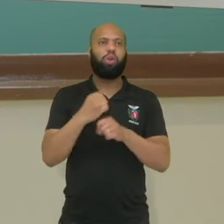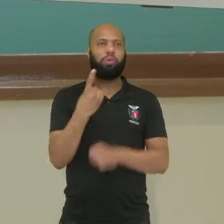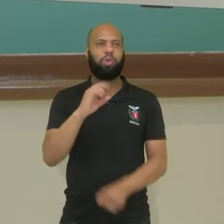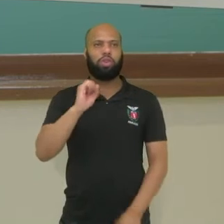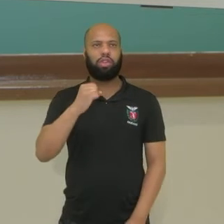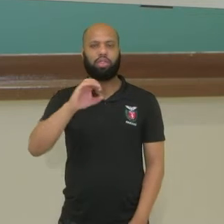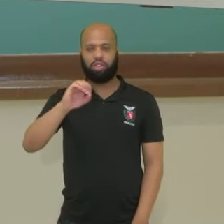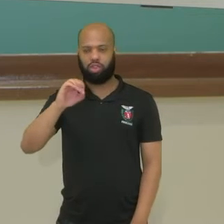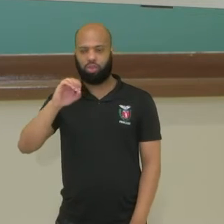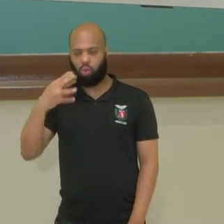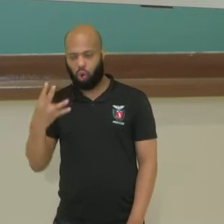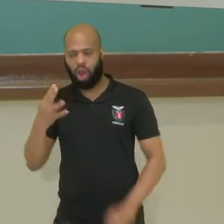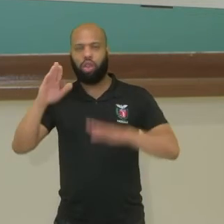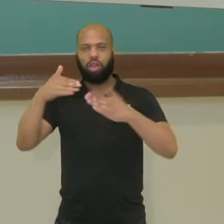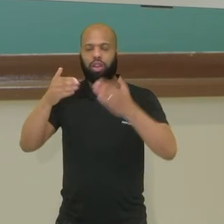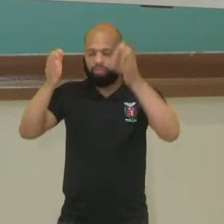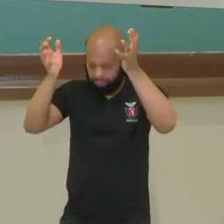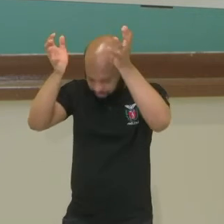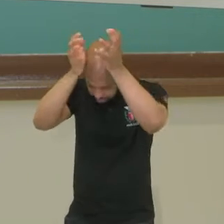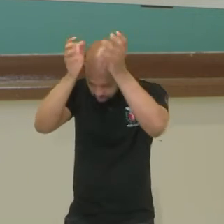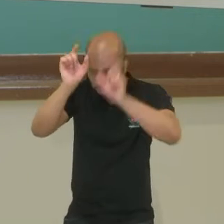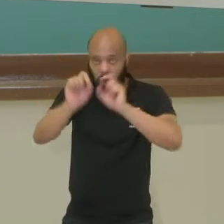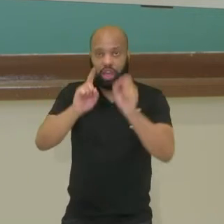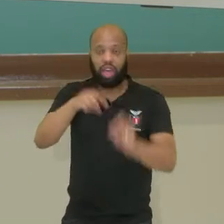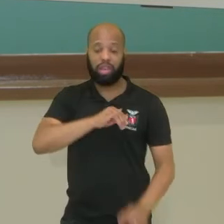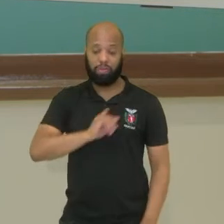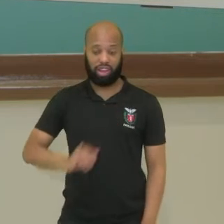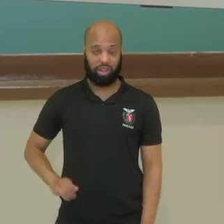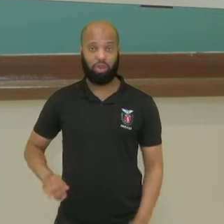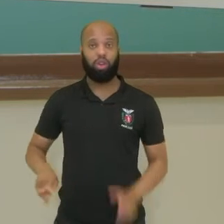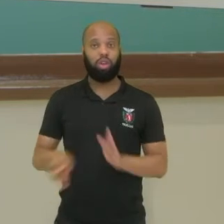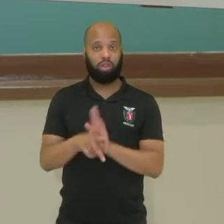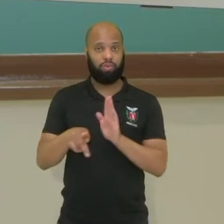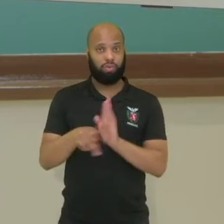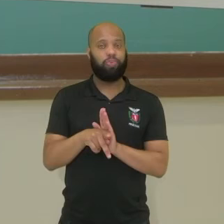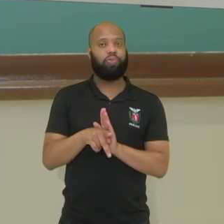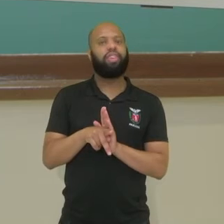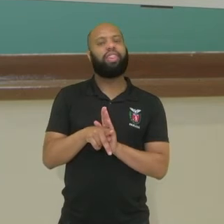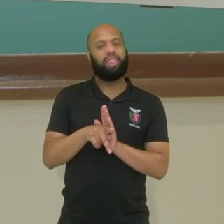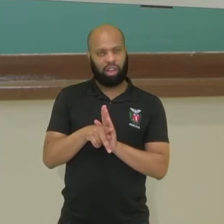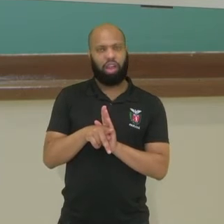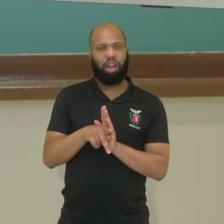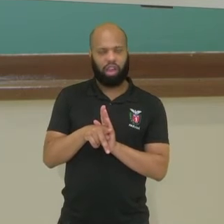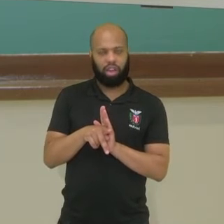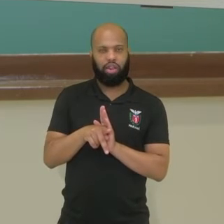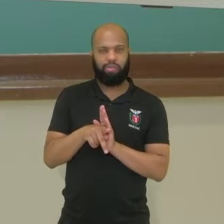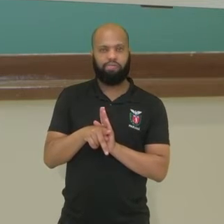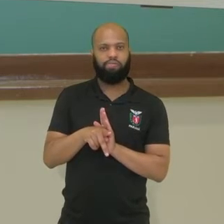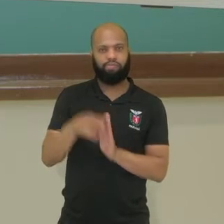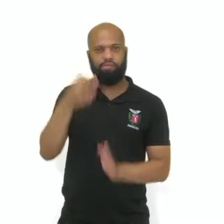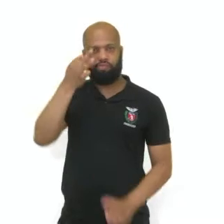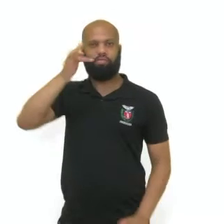Napoleão Bonaparte vai ser coroado imperador da França. E daí a gente tem essa representação